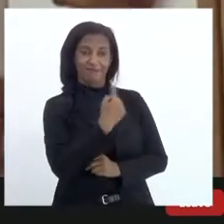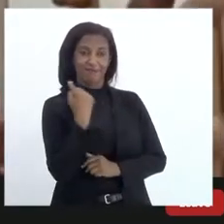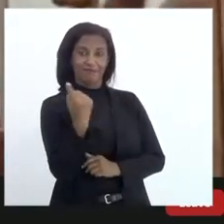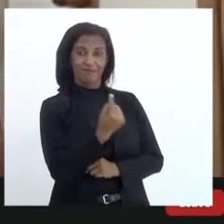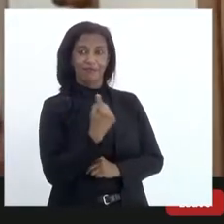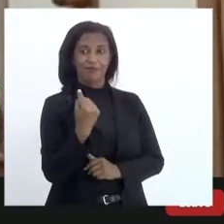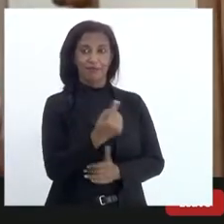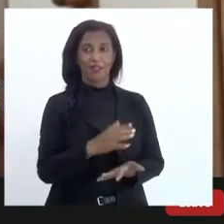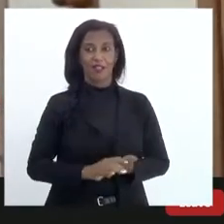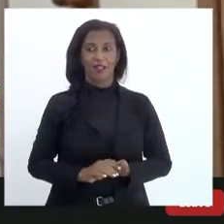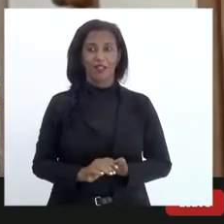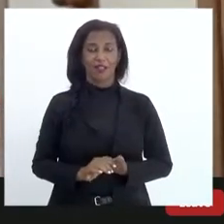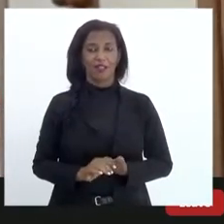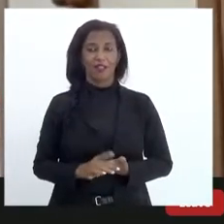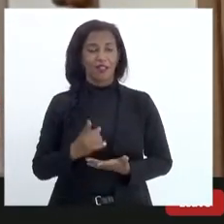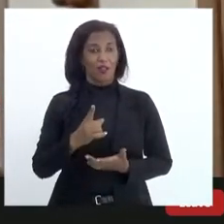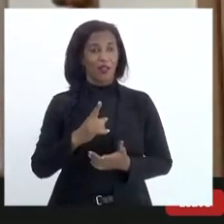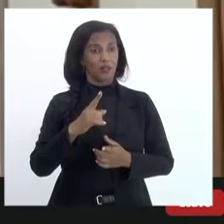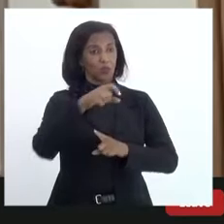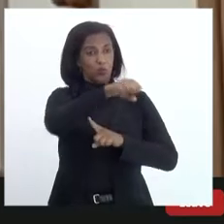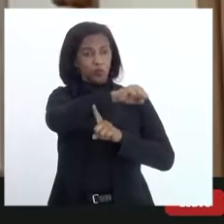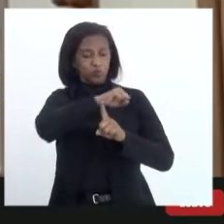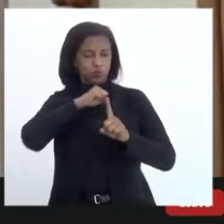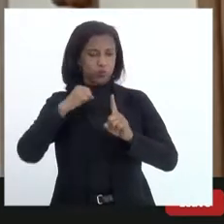gente, a ascensão social,